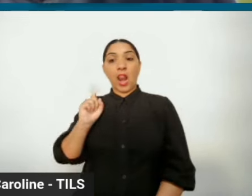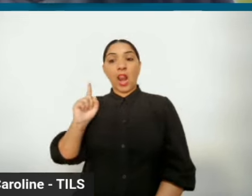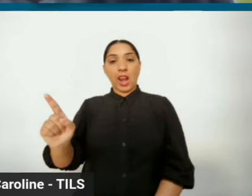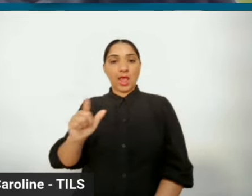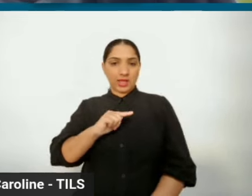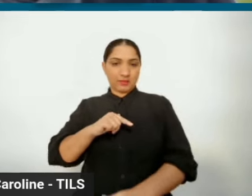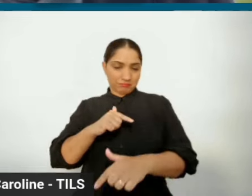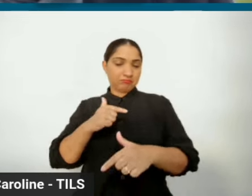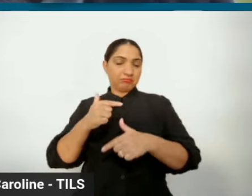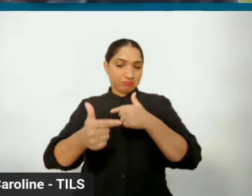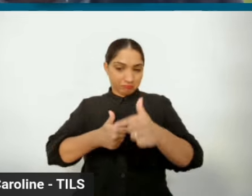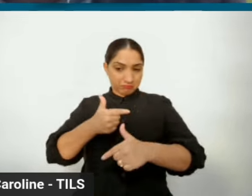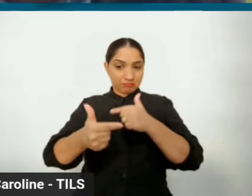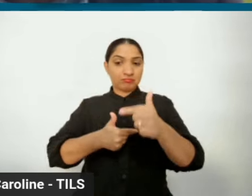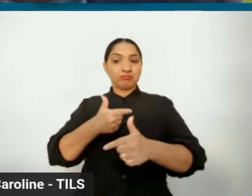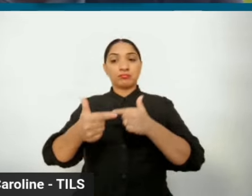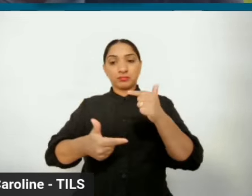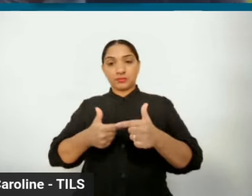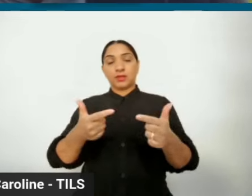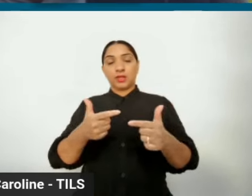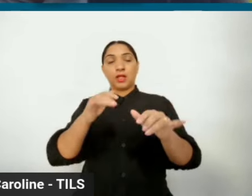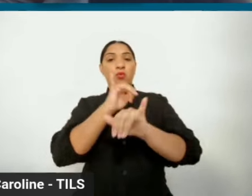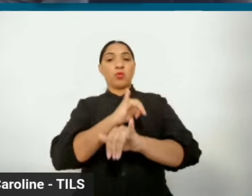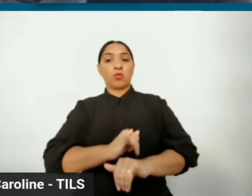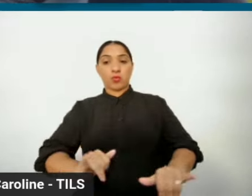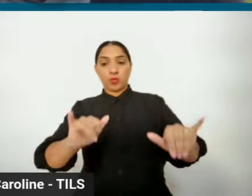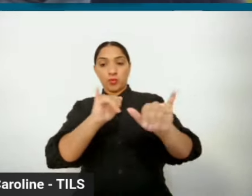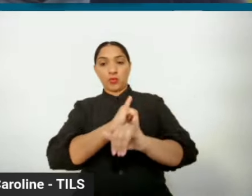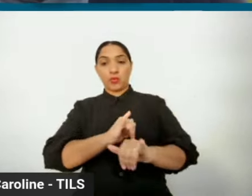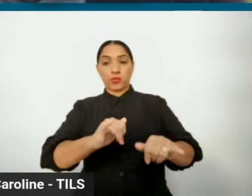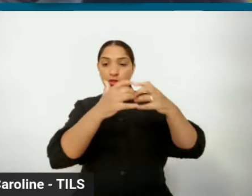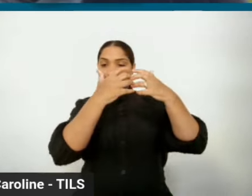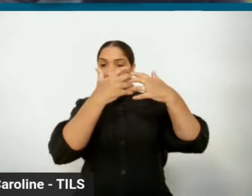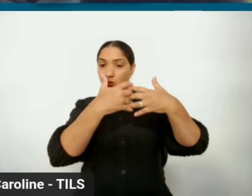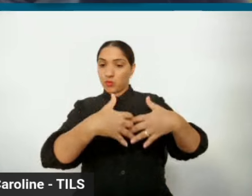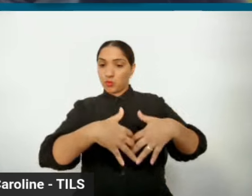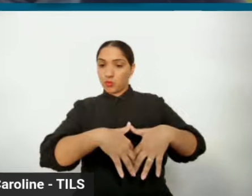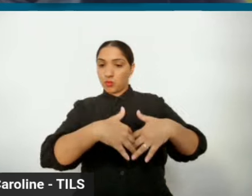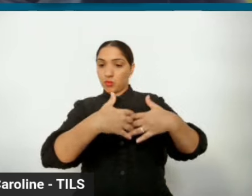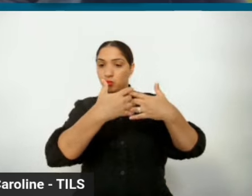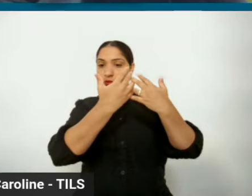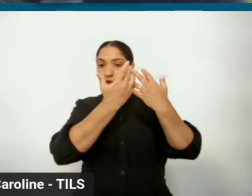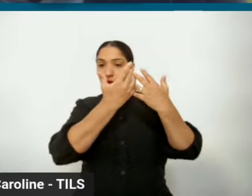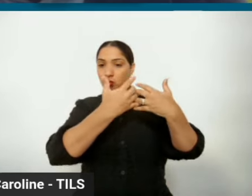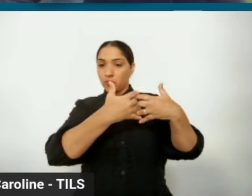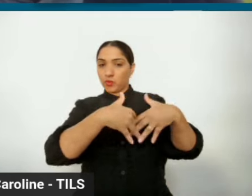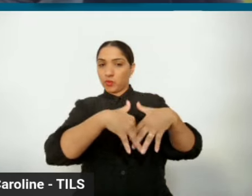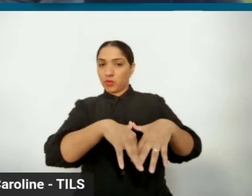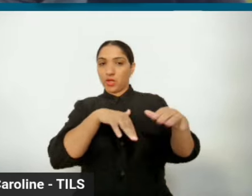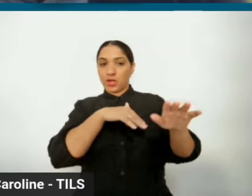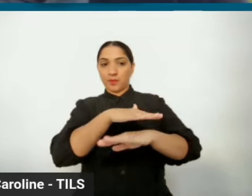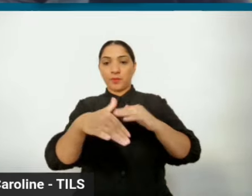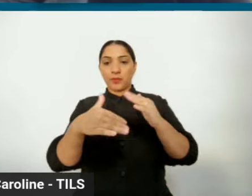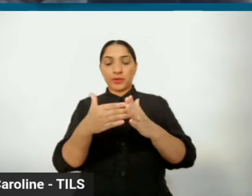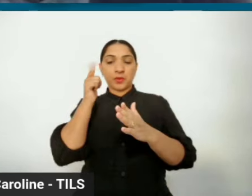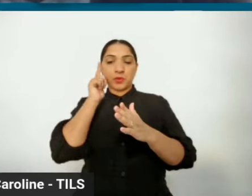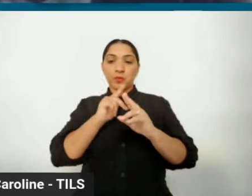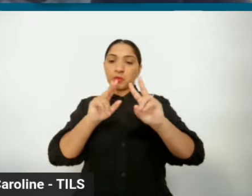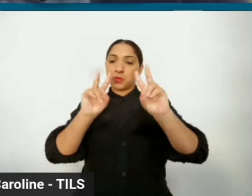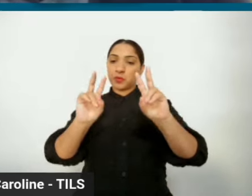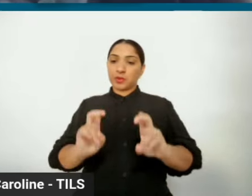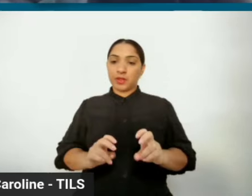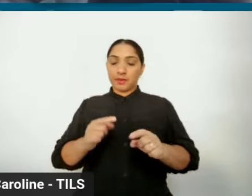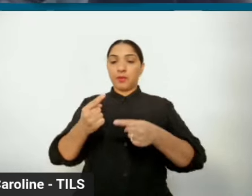informações, de contribuir para essa reflexão sobre as medidas, as ações, as políticas públicas tão necessárias